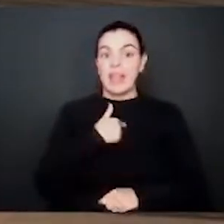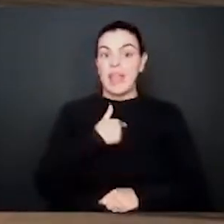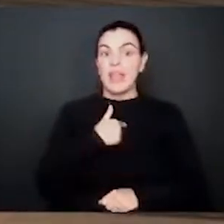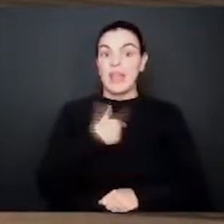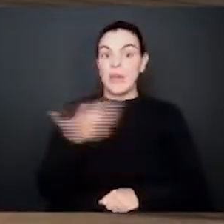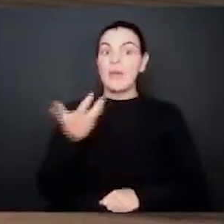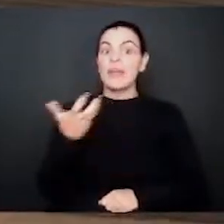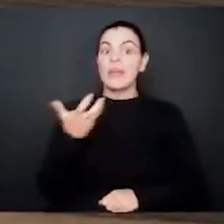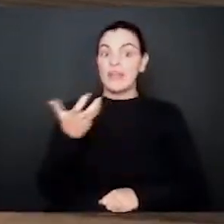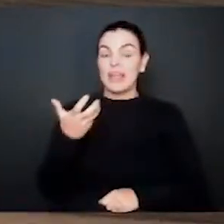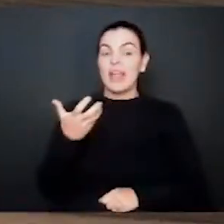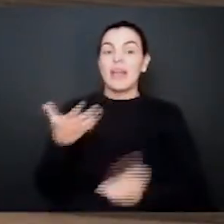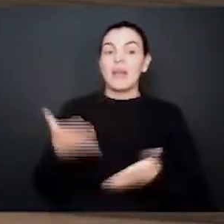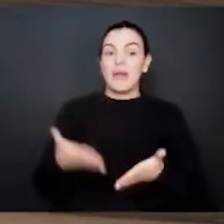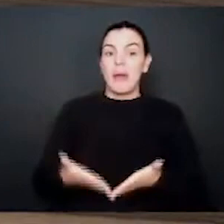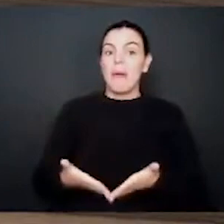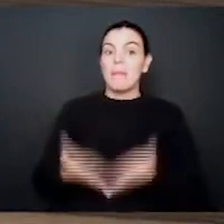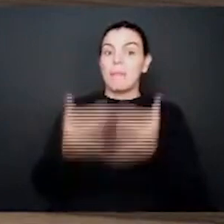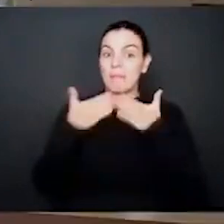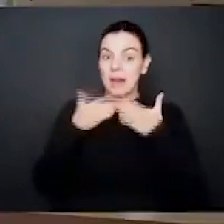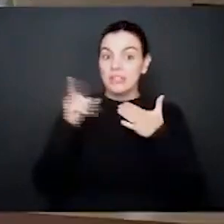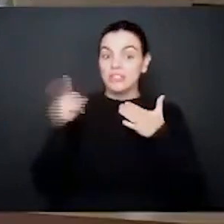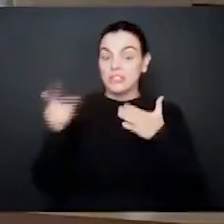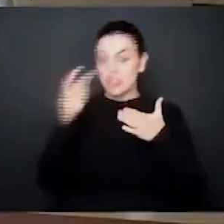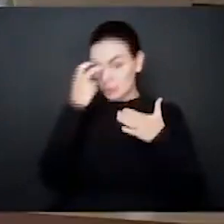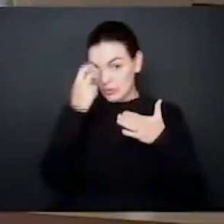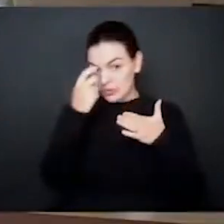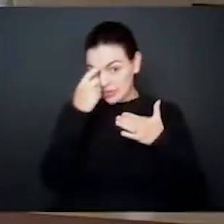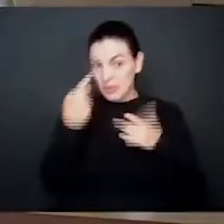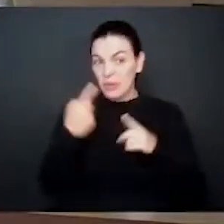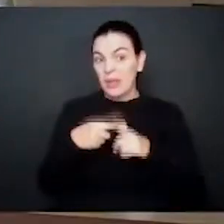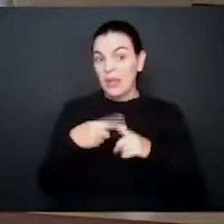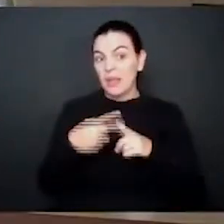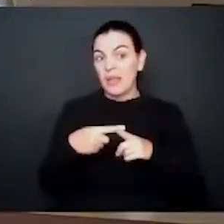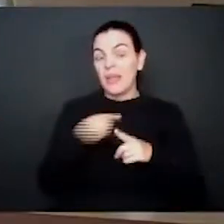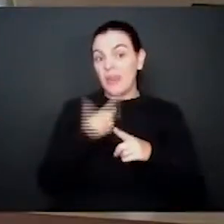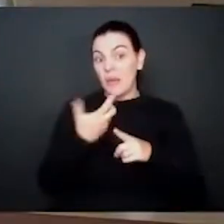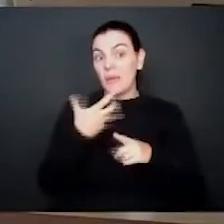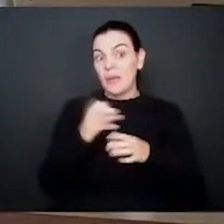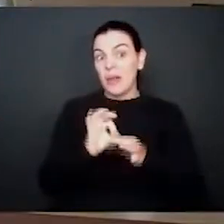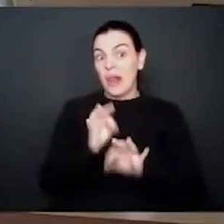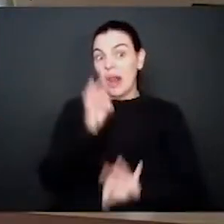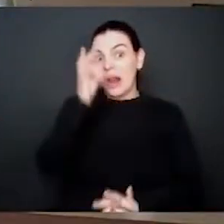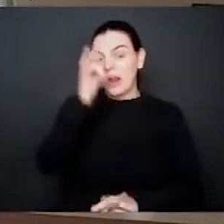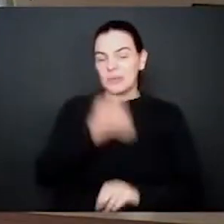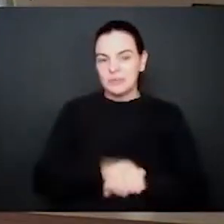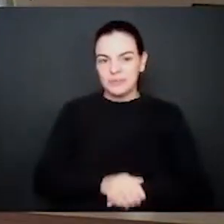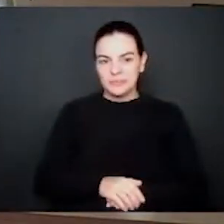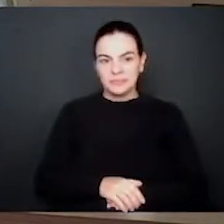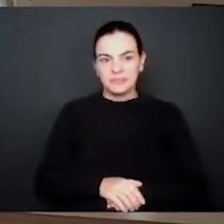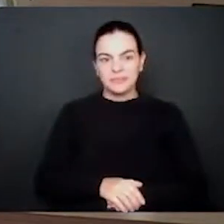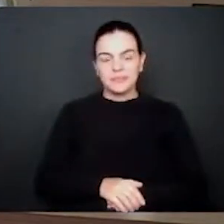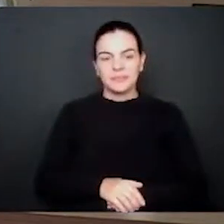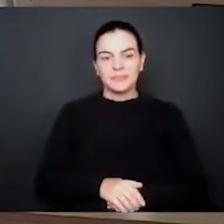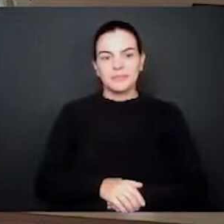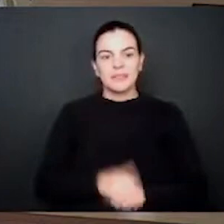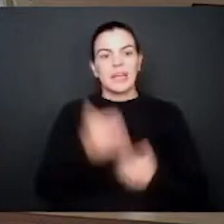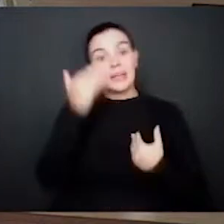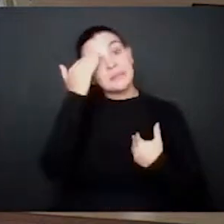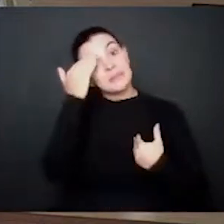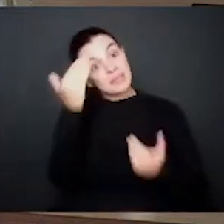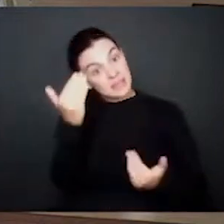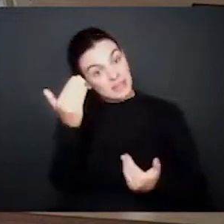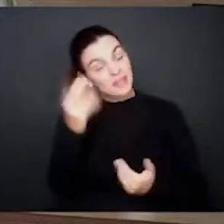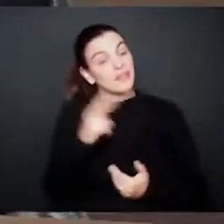mais. Combinado, então. Vereador Marcos Vieira, o senhor consegue em 1 minuto e meio? Vamos lá, vereador. Obrigado pela